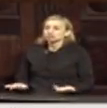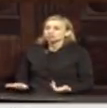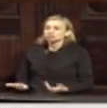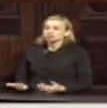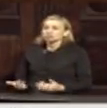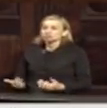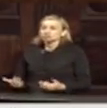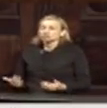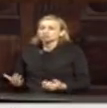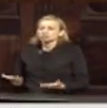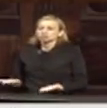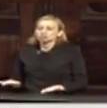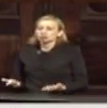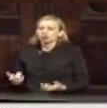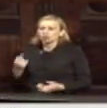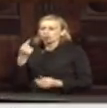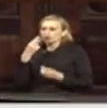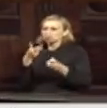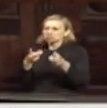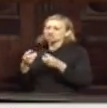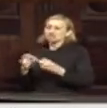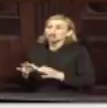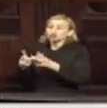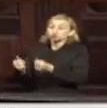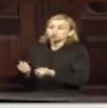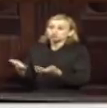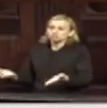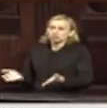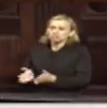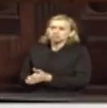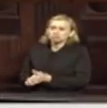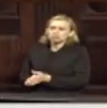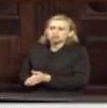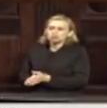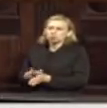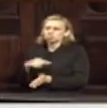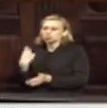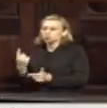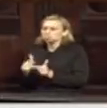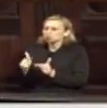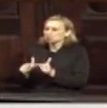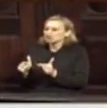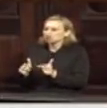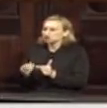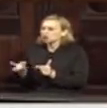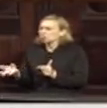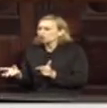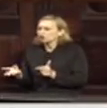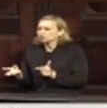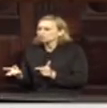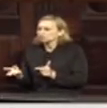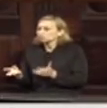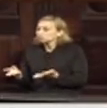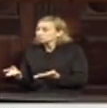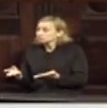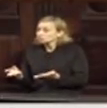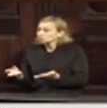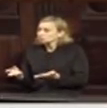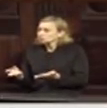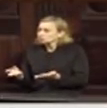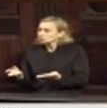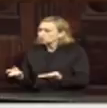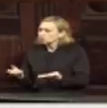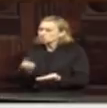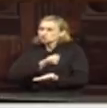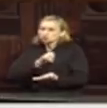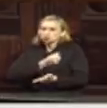em relação a uma série de coisas. Mas mesmo assim, o nosso problema não é quantitativo. Não é quantitativo, nem pelo